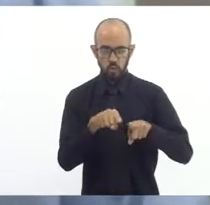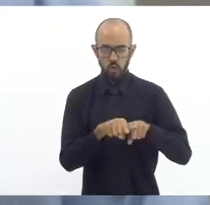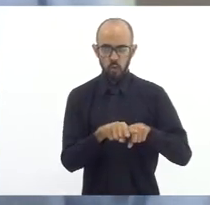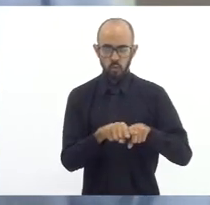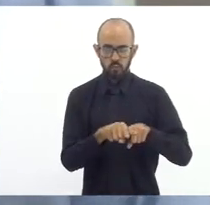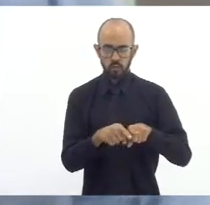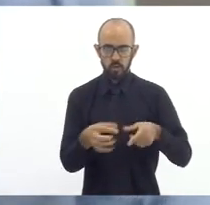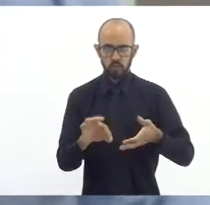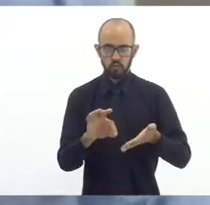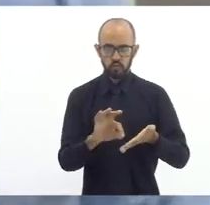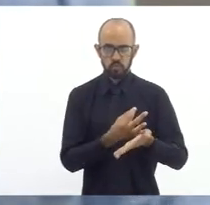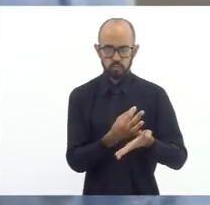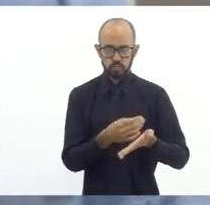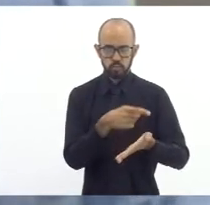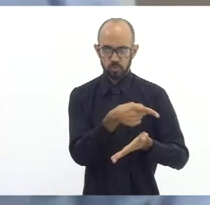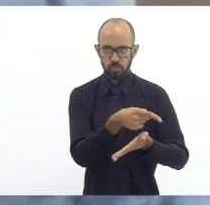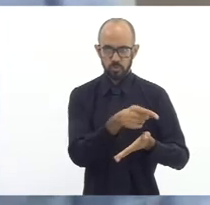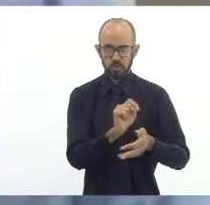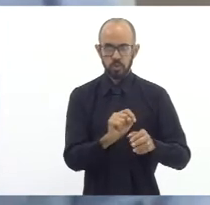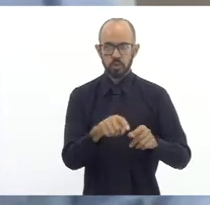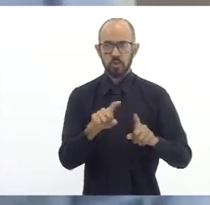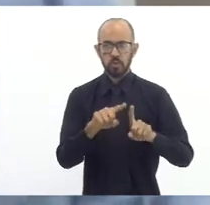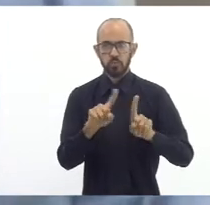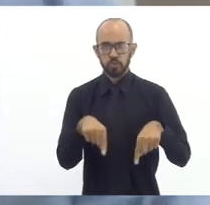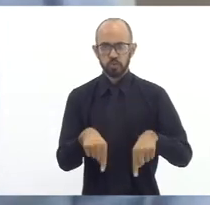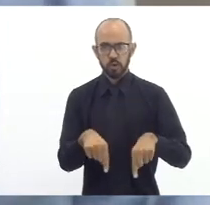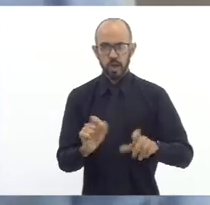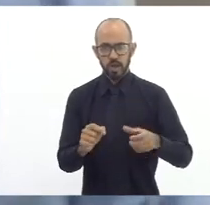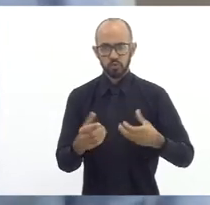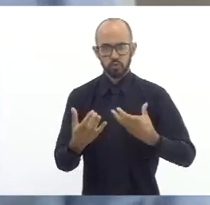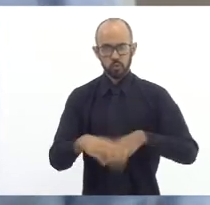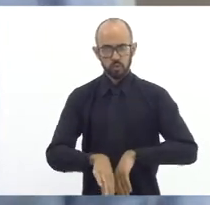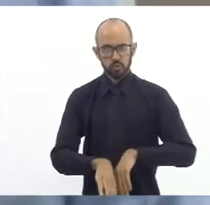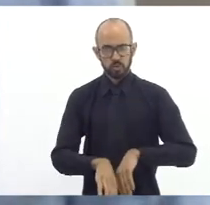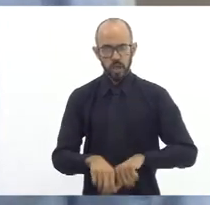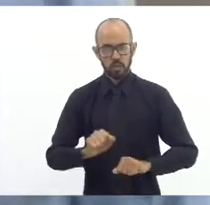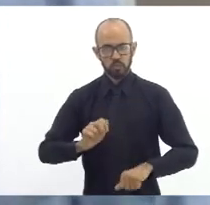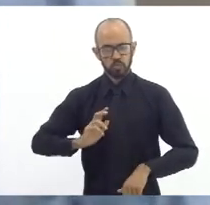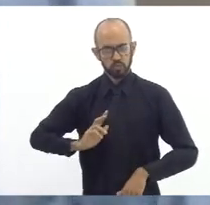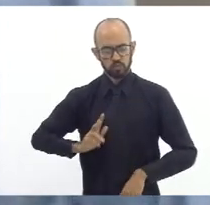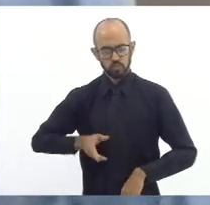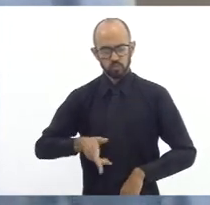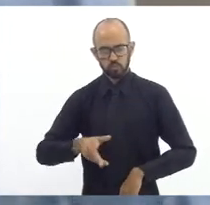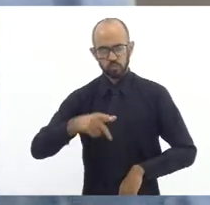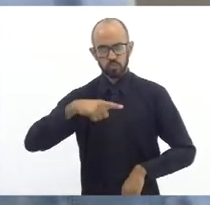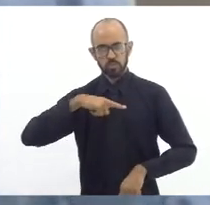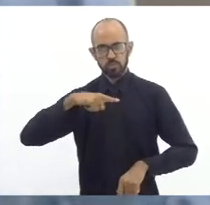de carreira esse tempo todo, tendo atividade